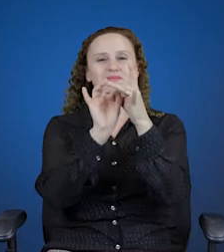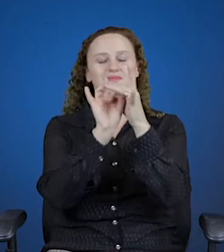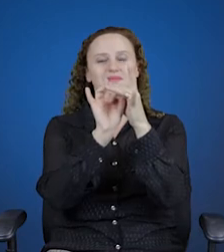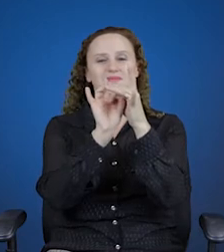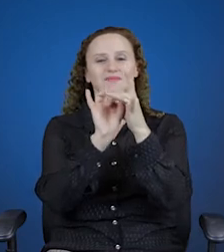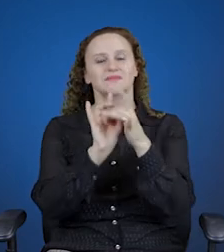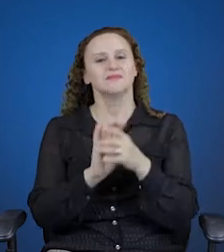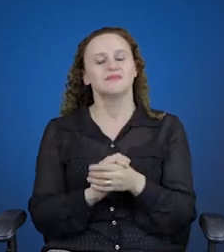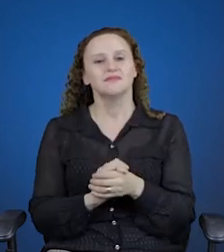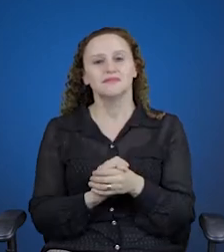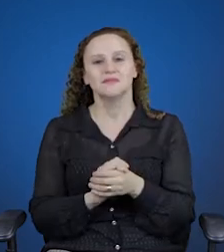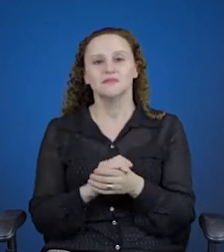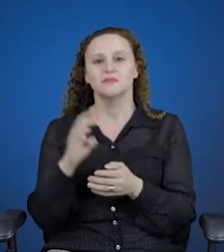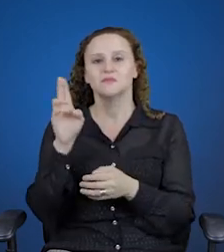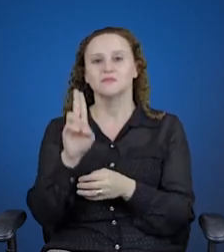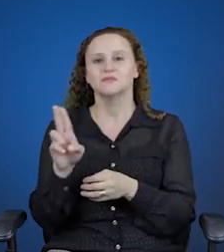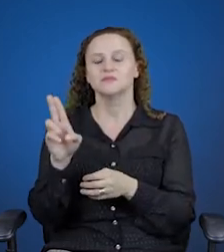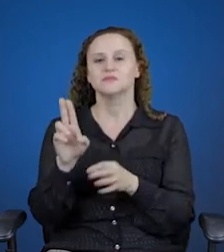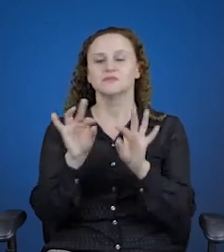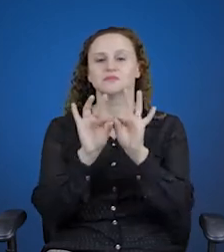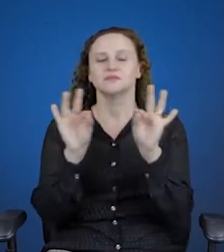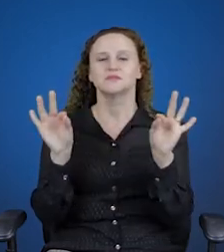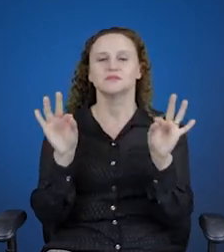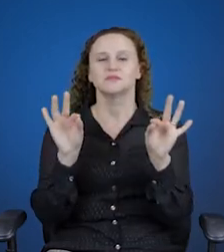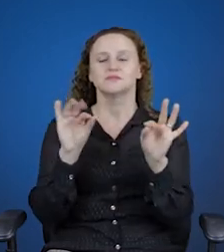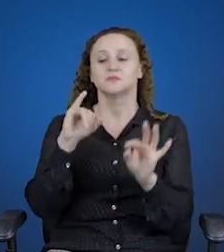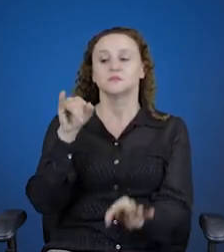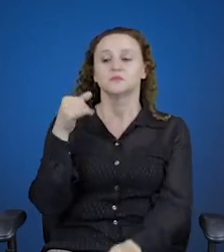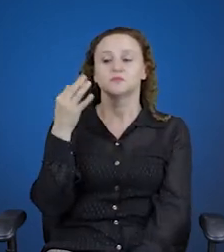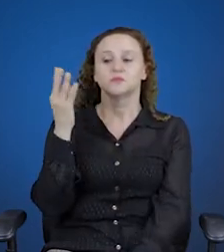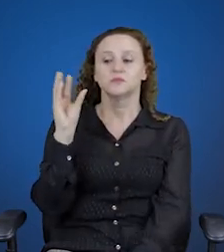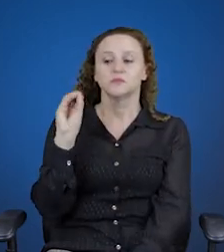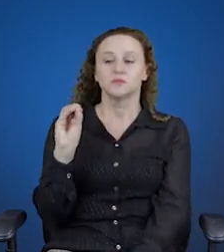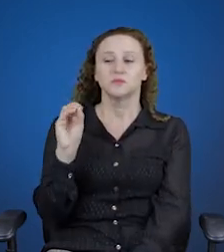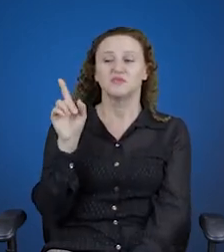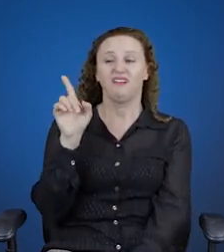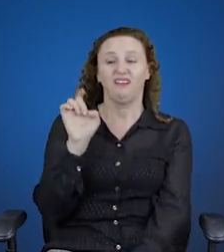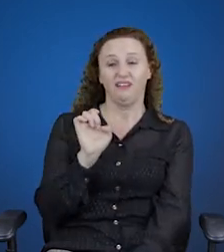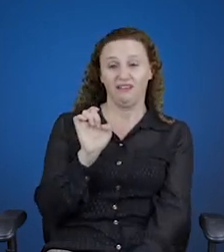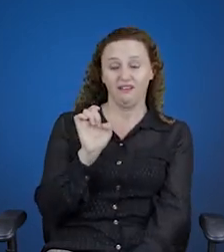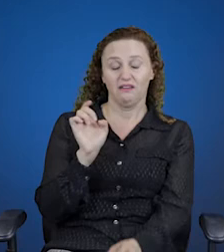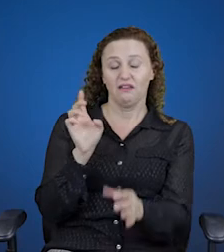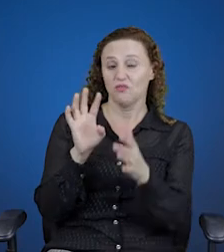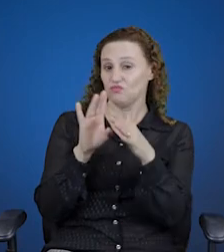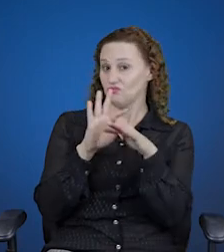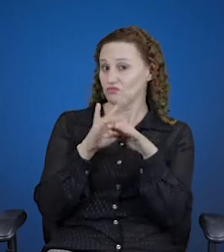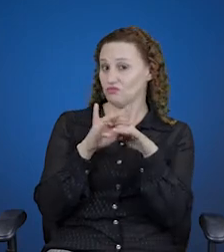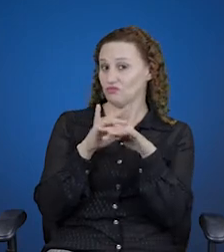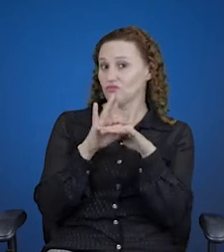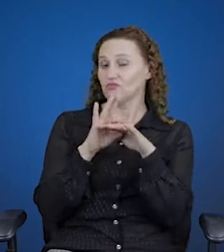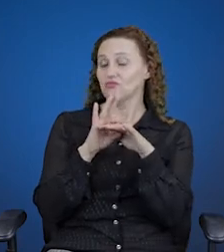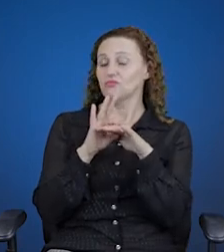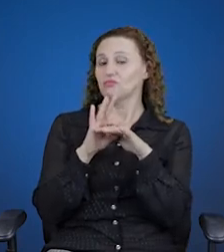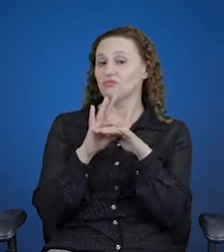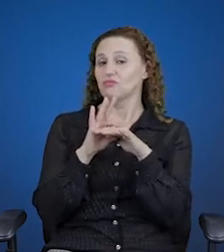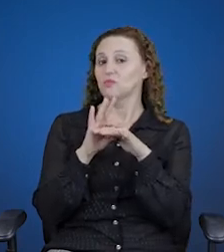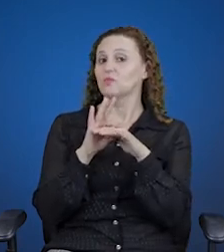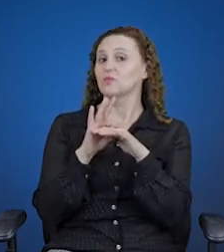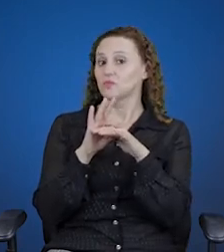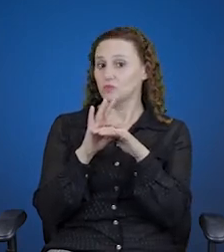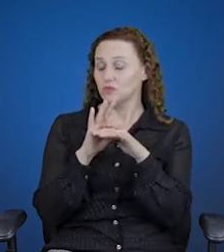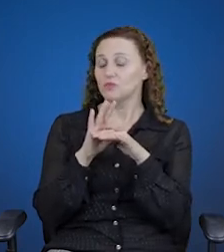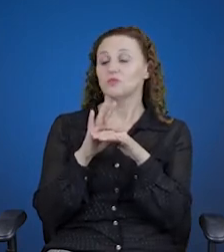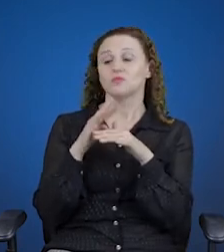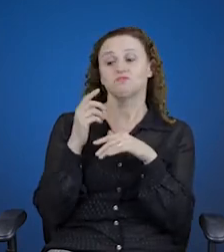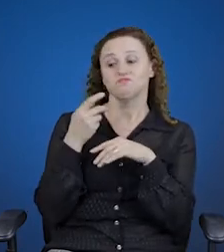ligação usando a mesma frase se eu digo João é doente Eu